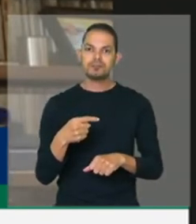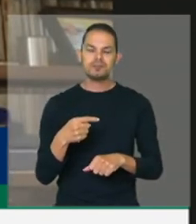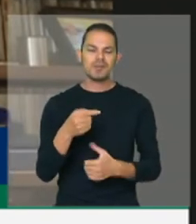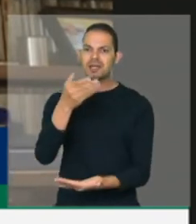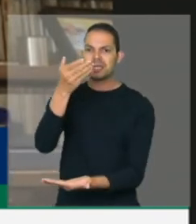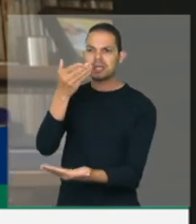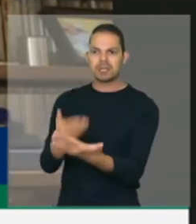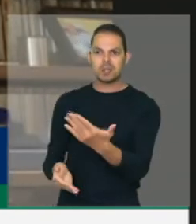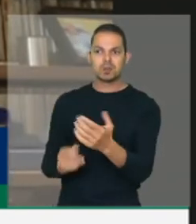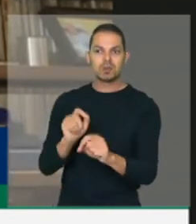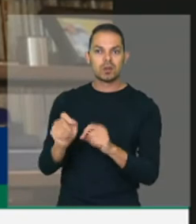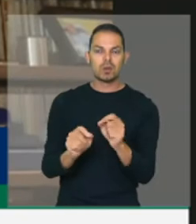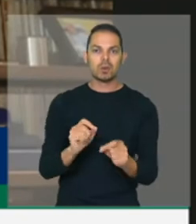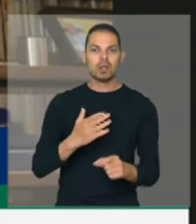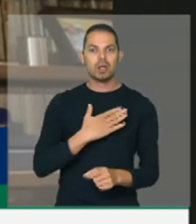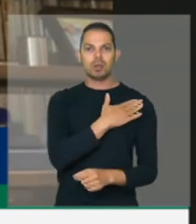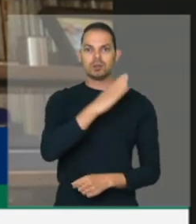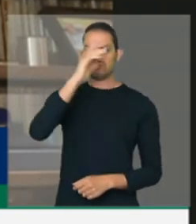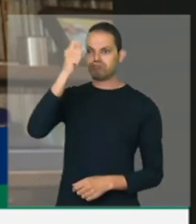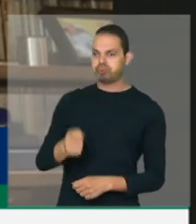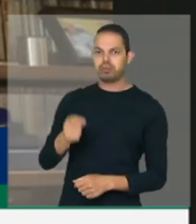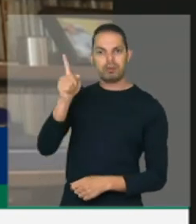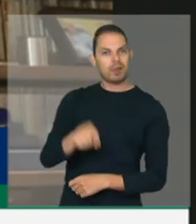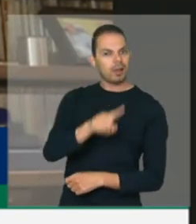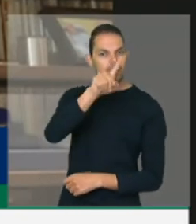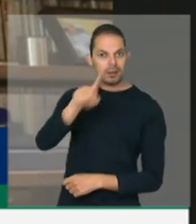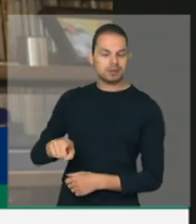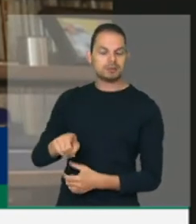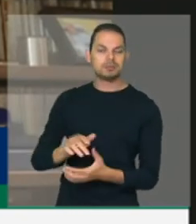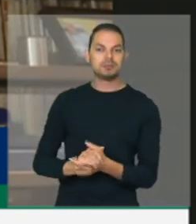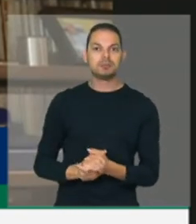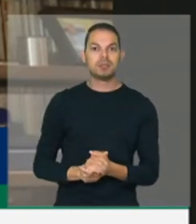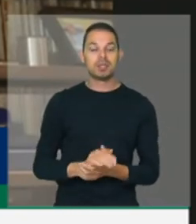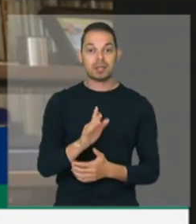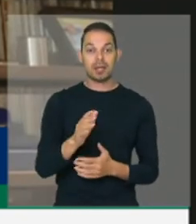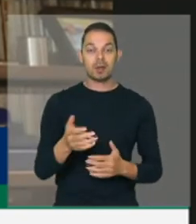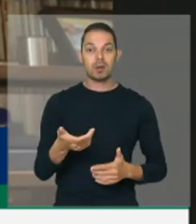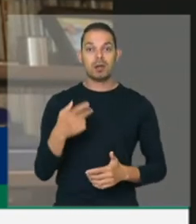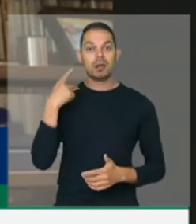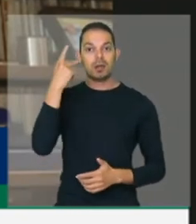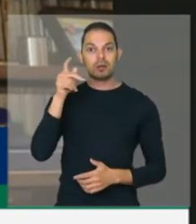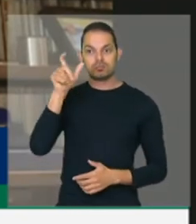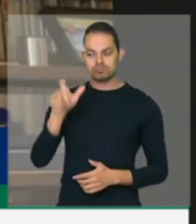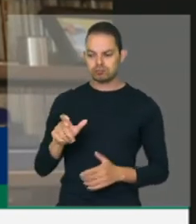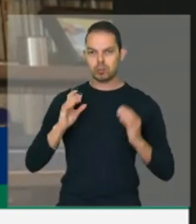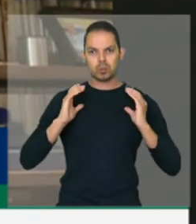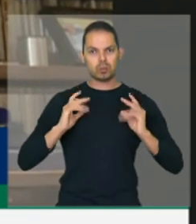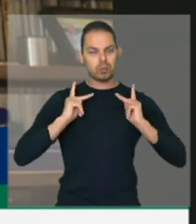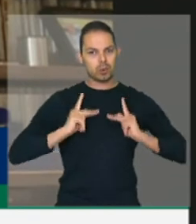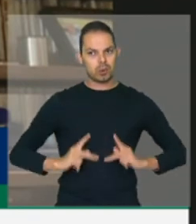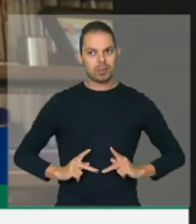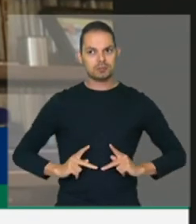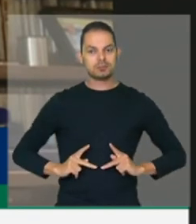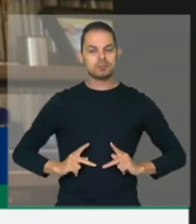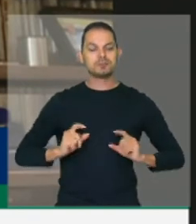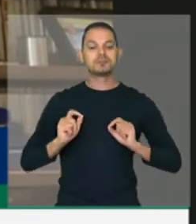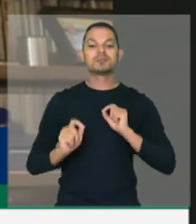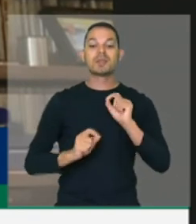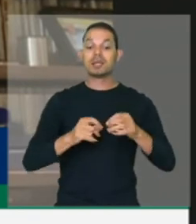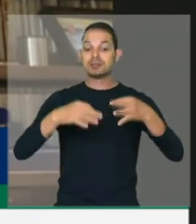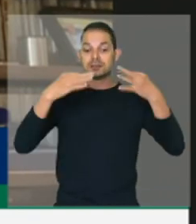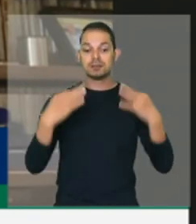derrotou, que foi o fim da ditadura militar. E a postura do parlamentar é, sem